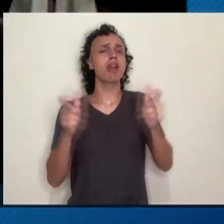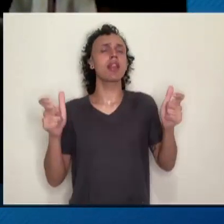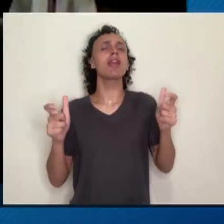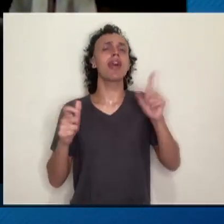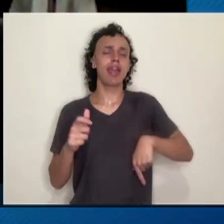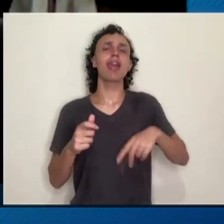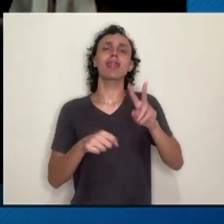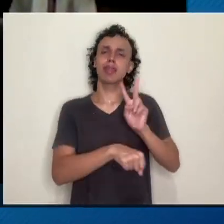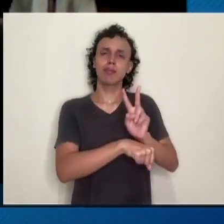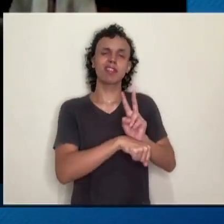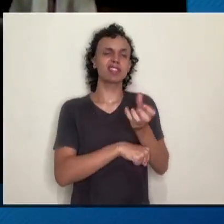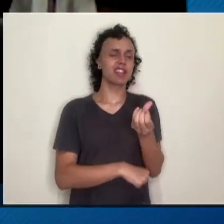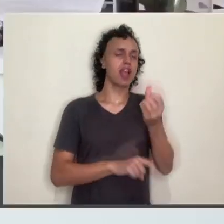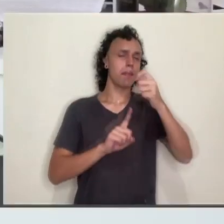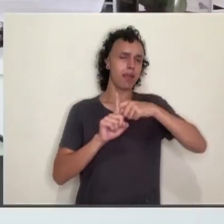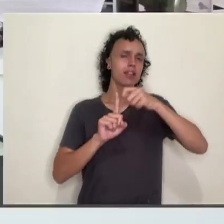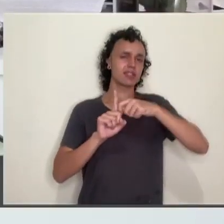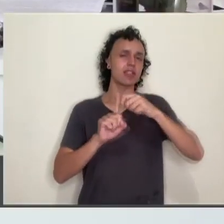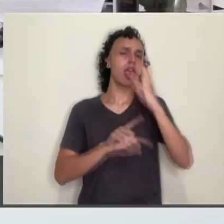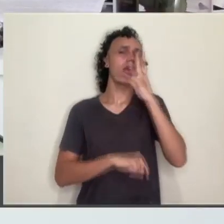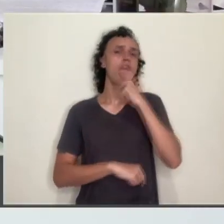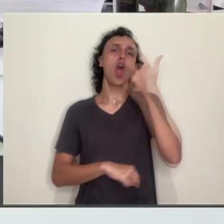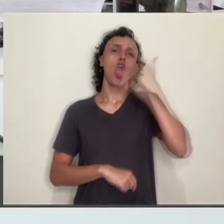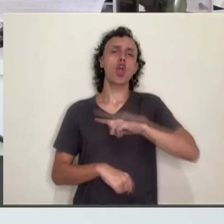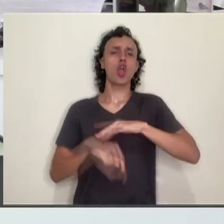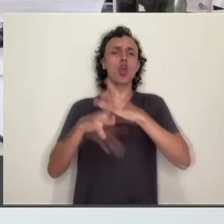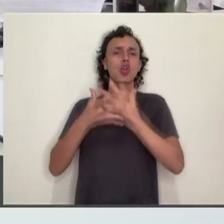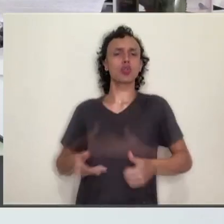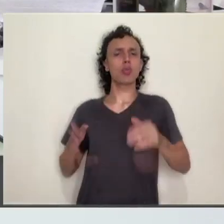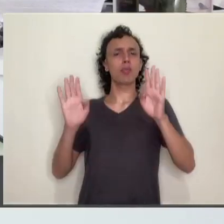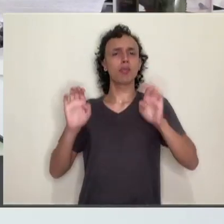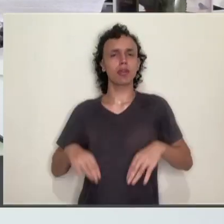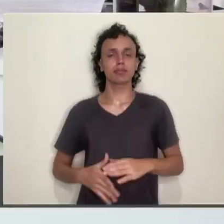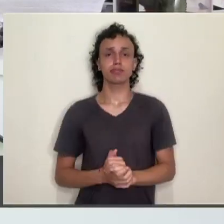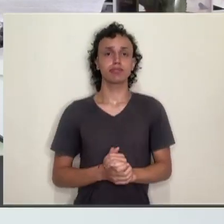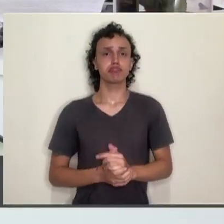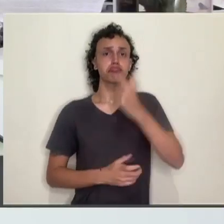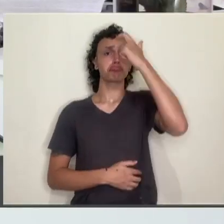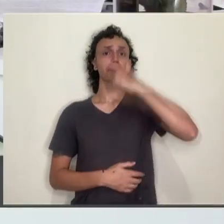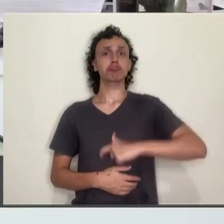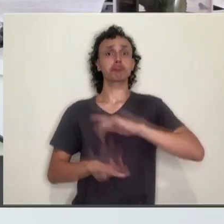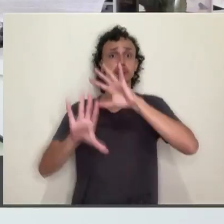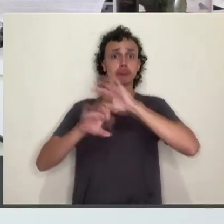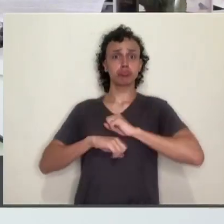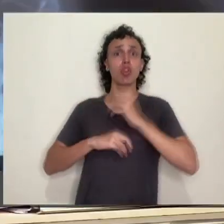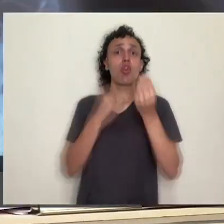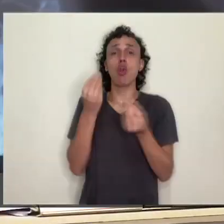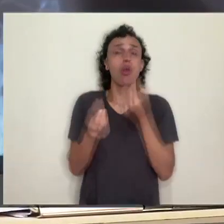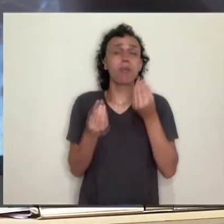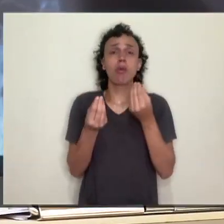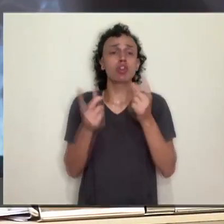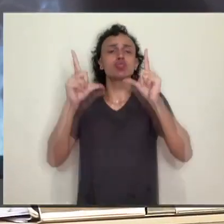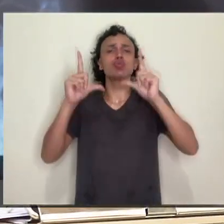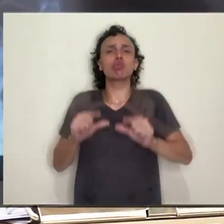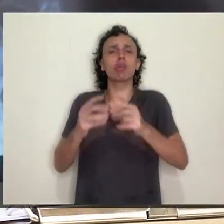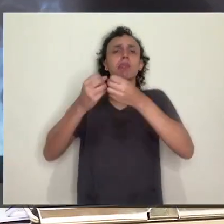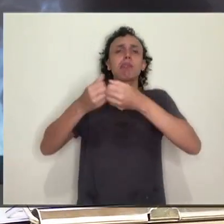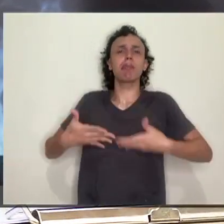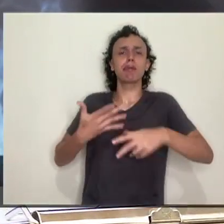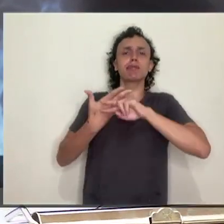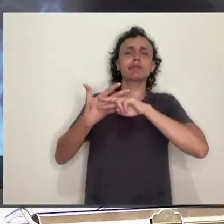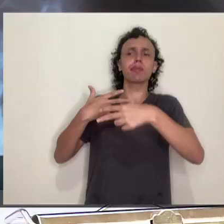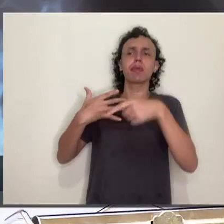6 meses a recuperação completa. O que as pessoas recuperadas podem fazer para amenizar as sequelas decorrentes